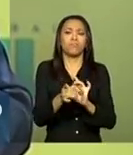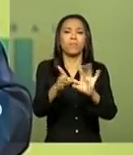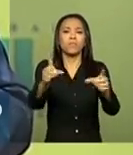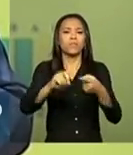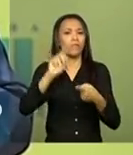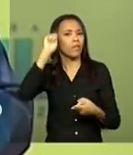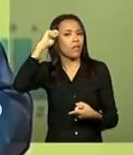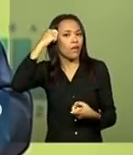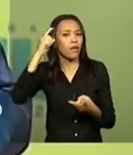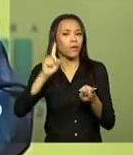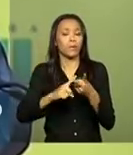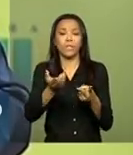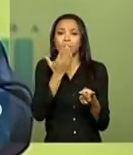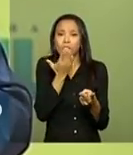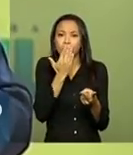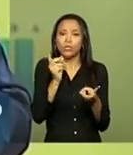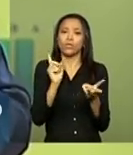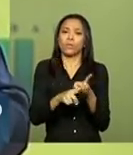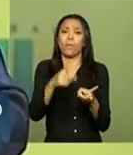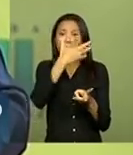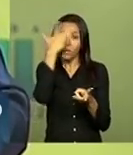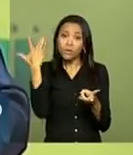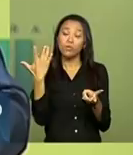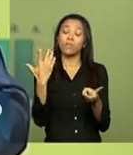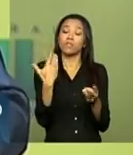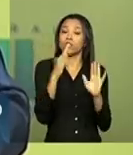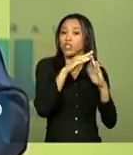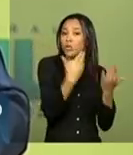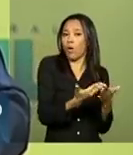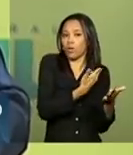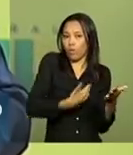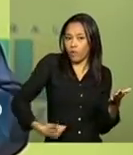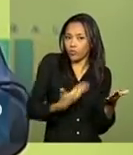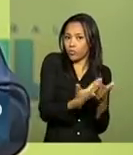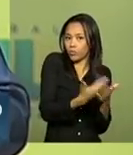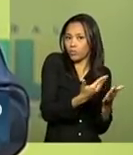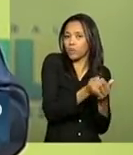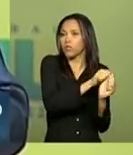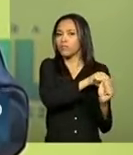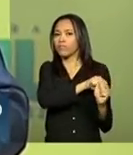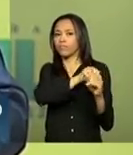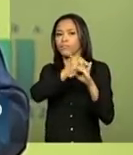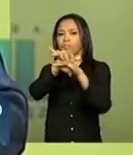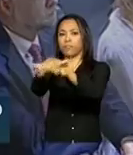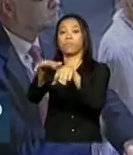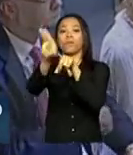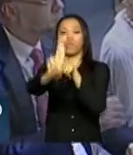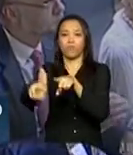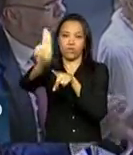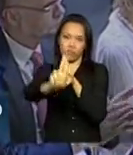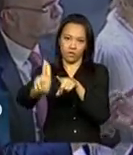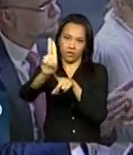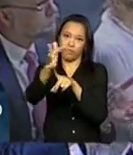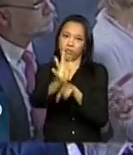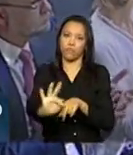indígenas, estudantes de escolas públicas tivessem acesso à educação superior pública federal.